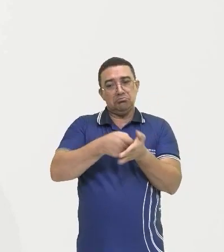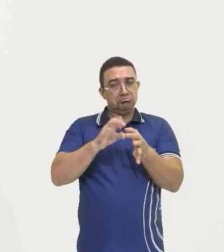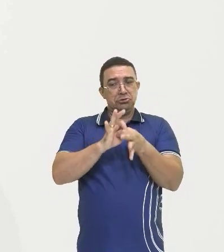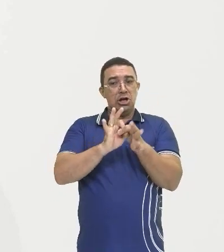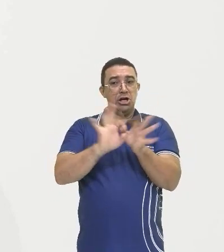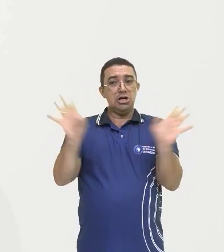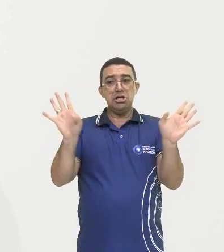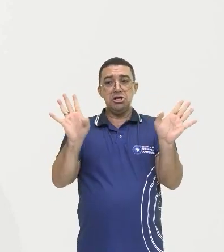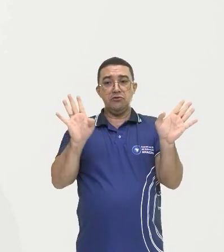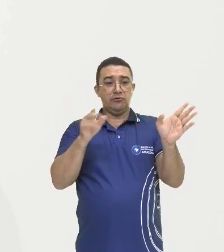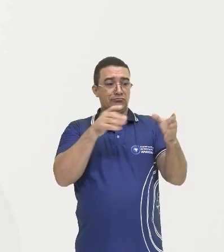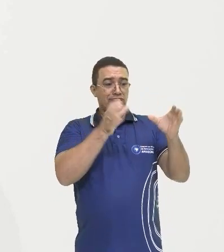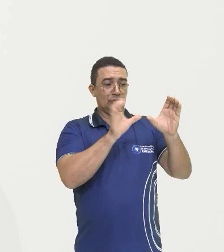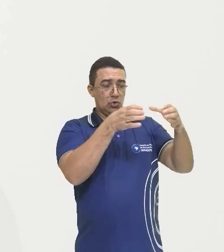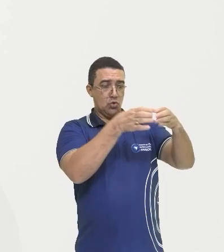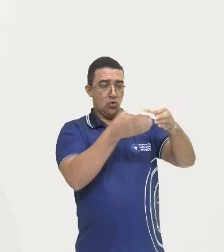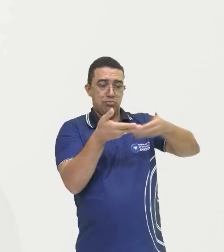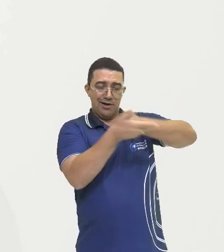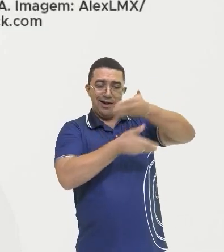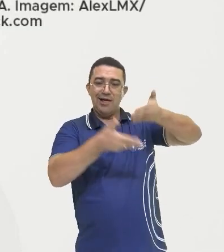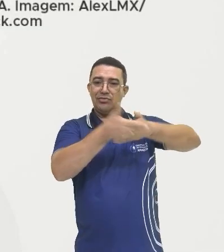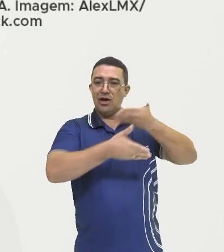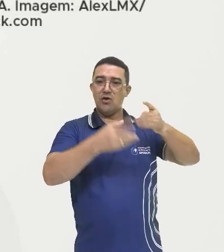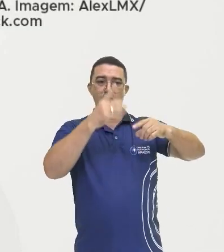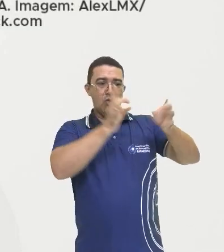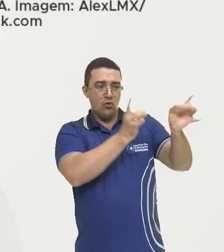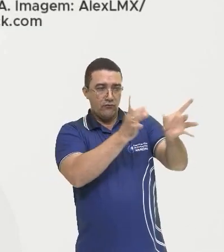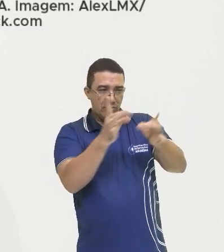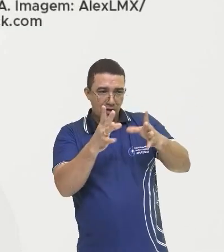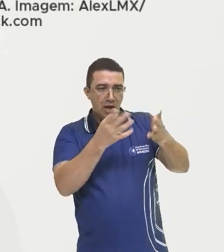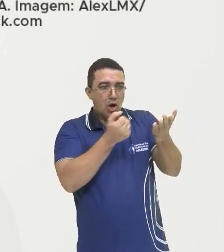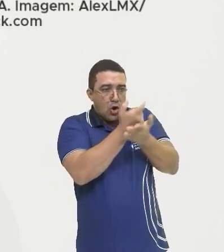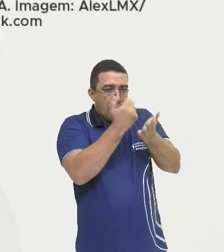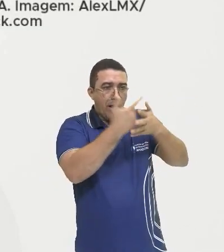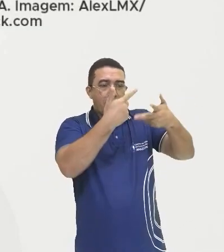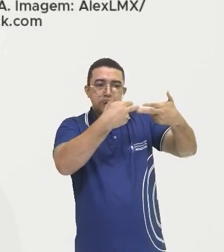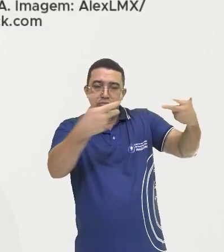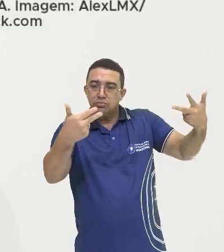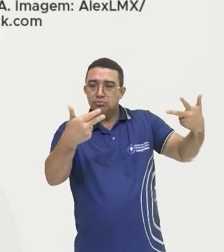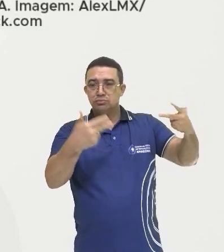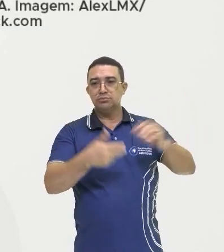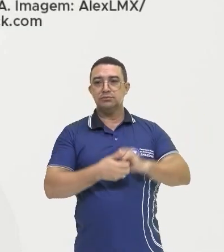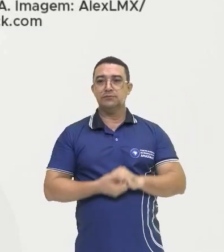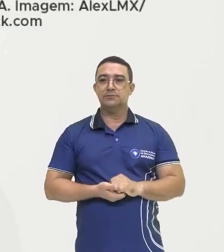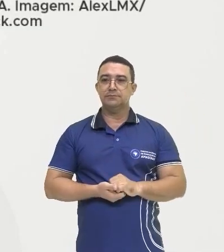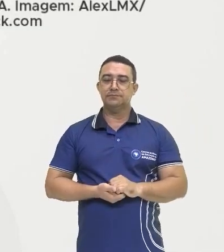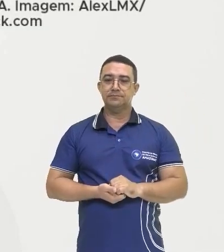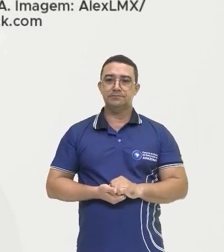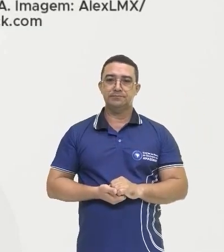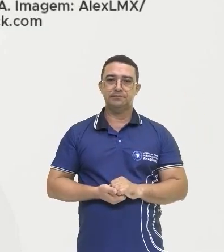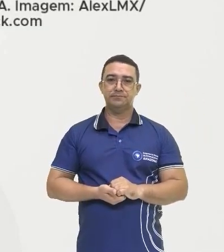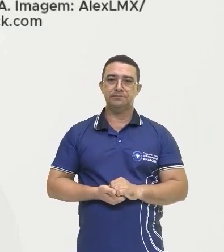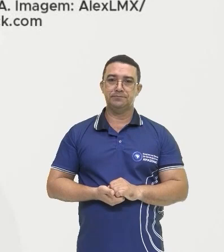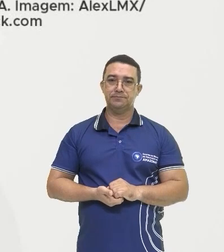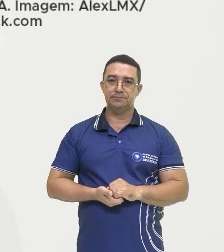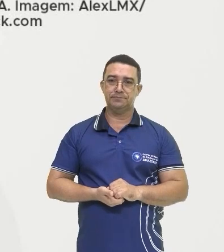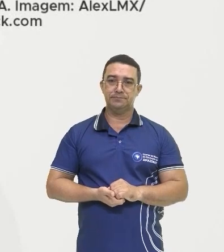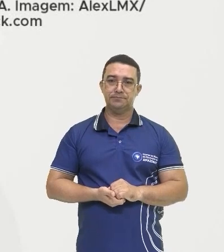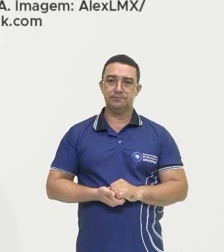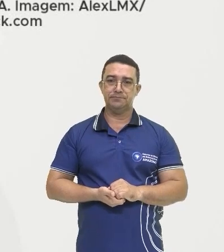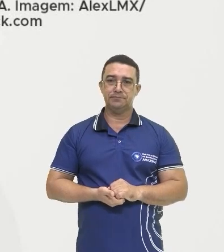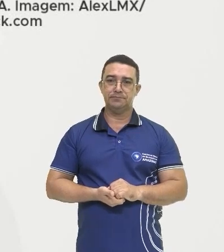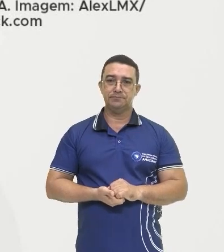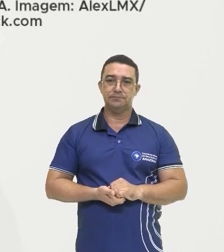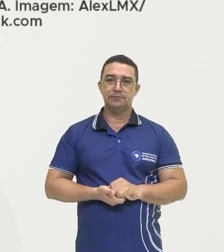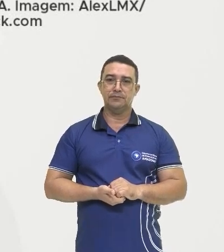no bloco econômico. Eu vou voltar aqui porque o professor não exemplificou um bloco econômico que a gente pode